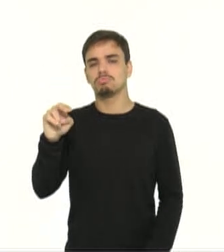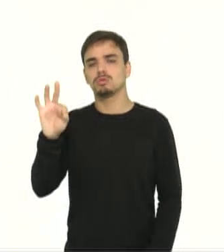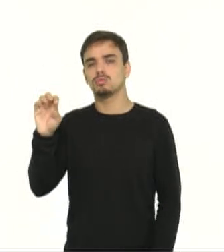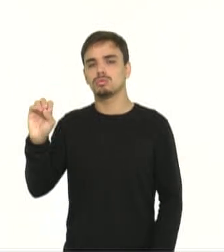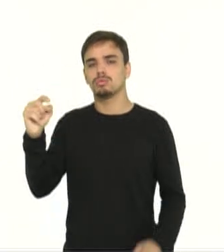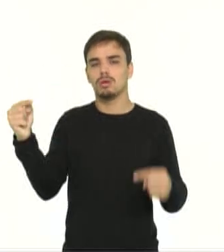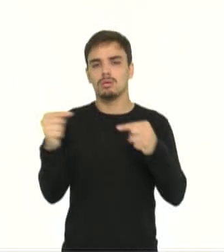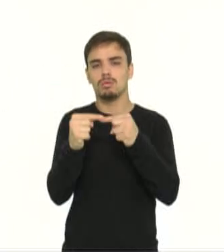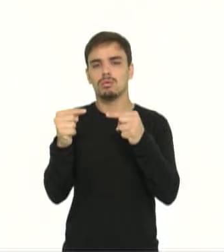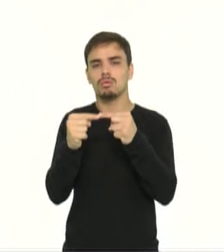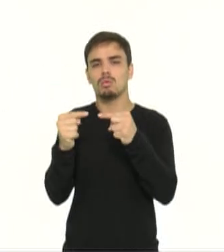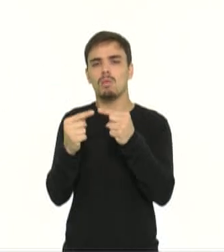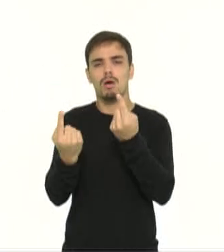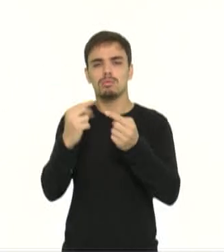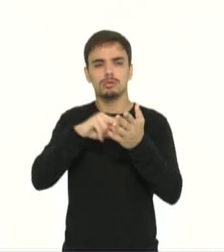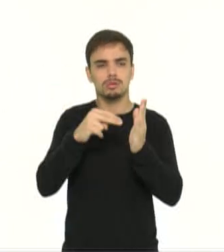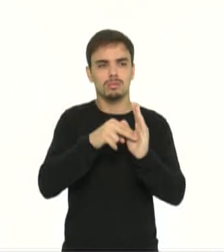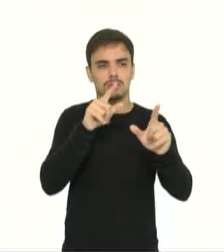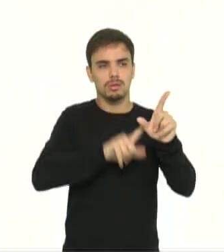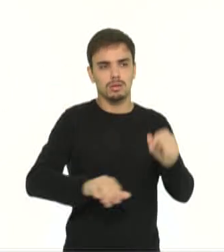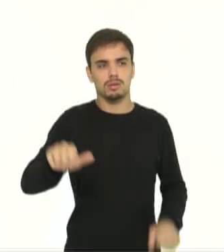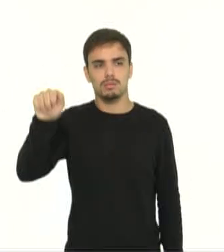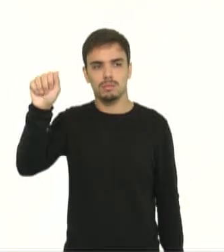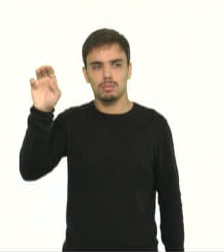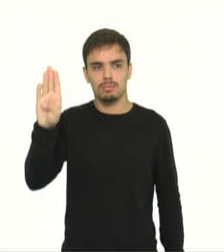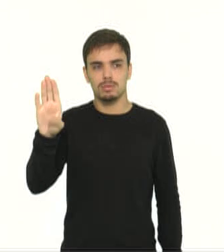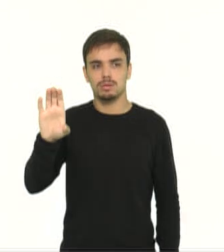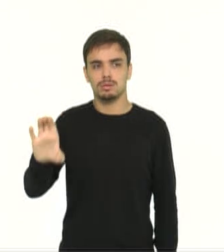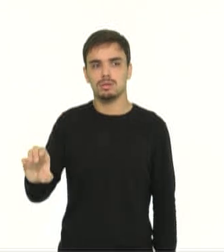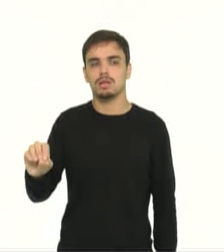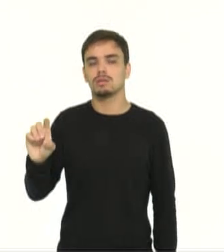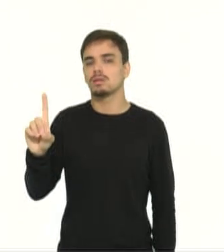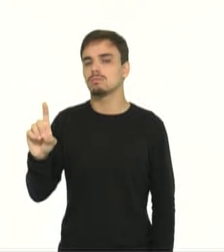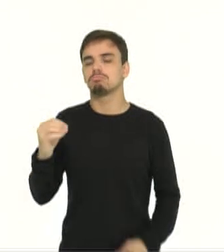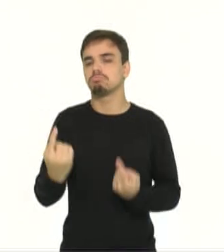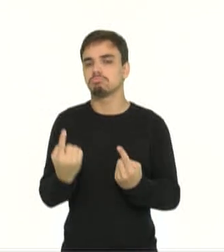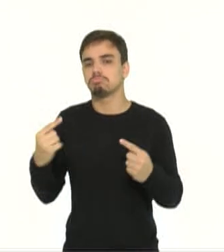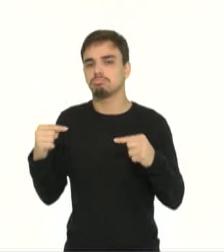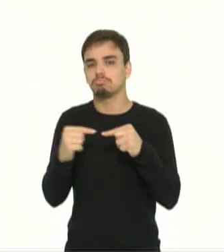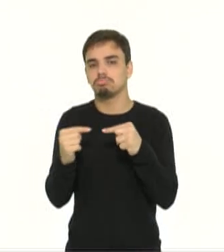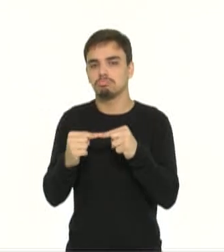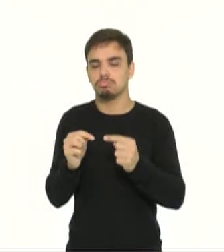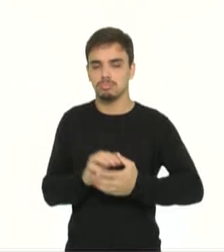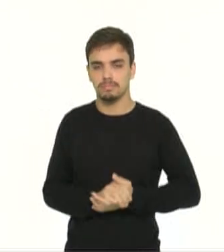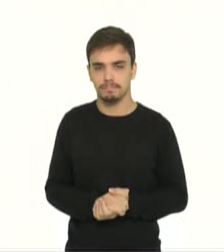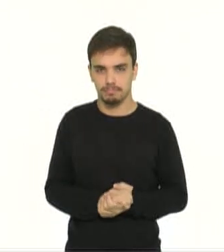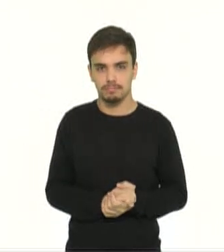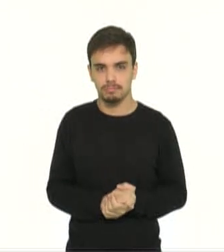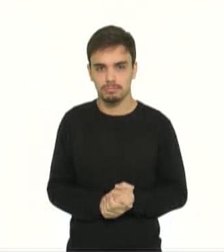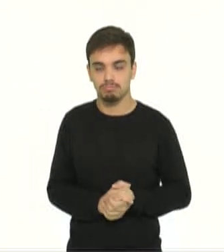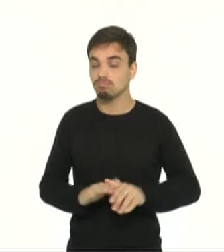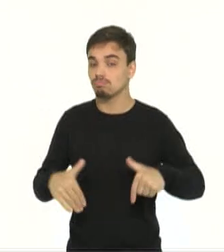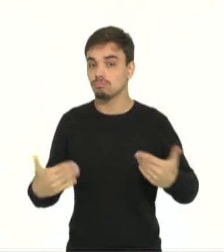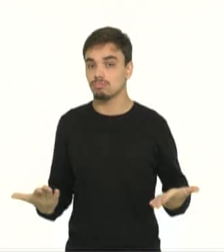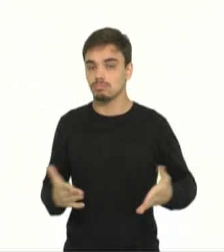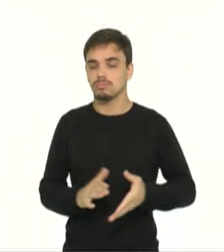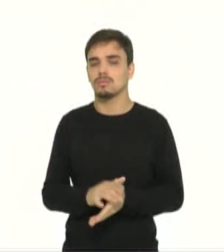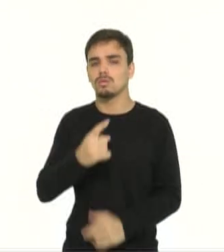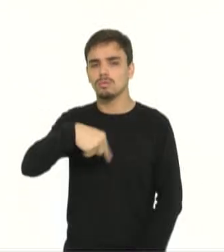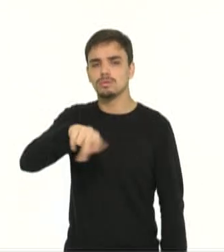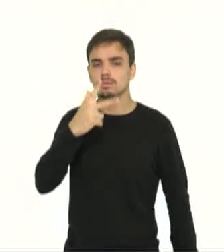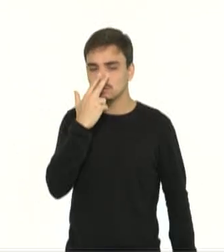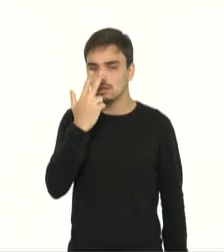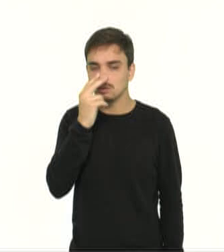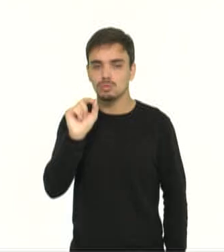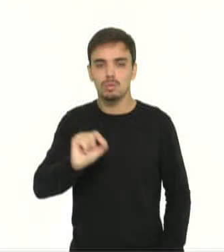However, letter B, to, letter C, with reference to, or letter D, once. E aí, gente, o que vocês